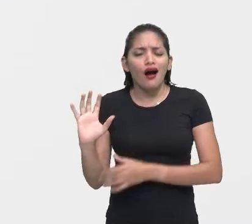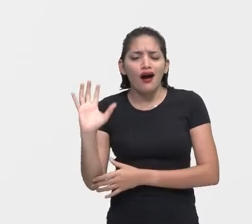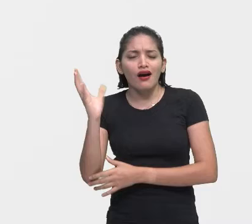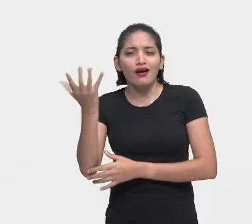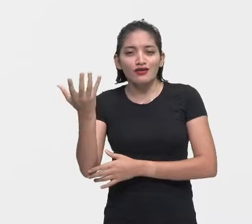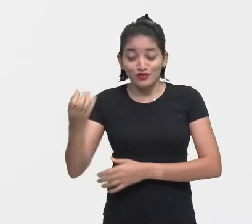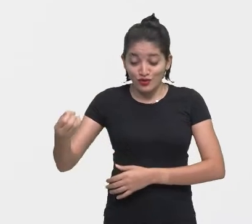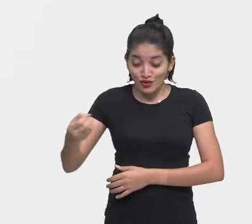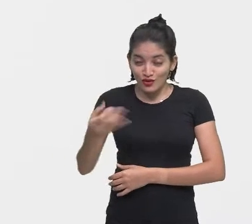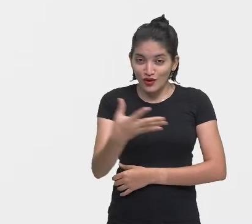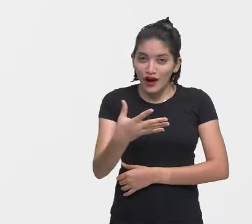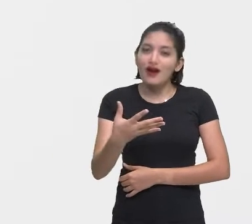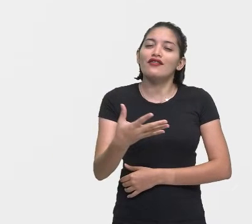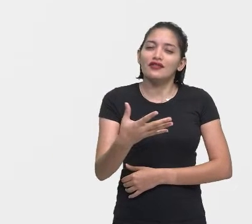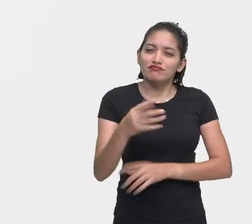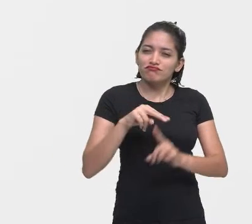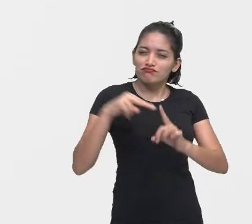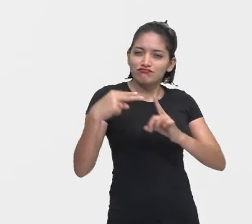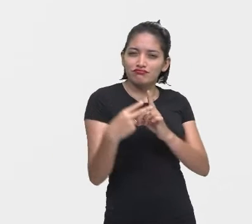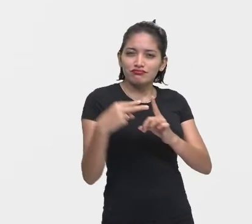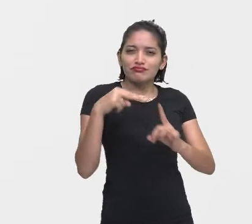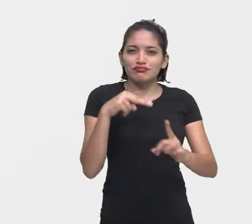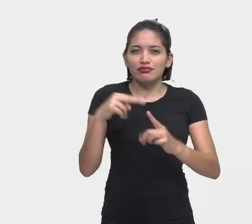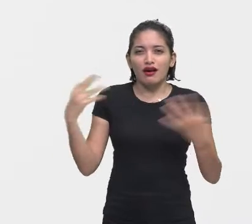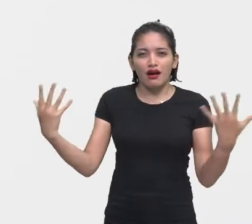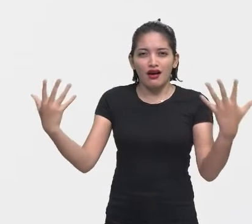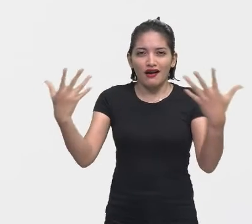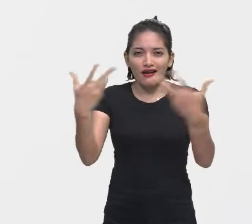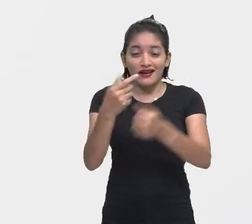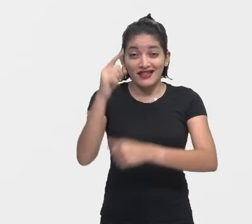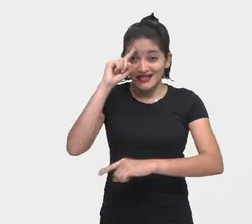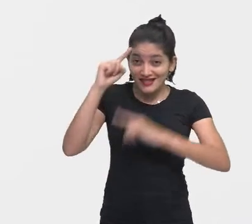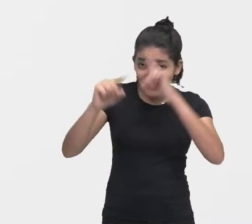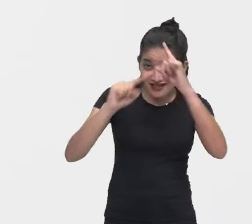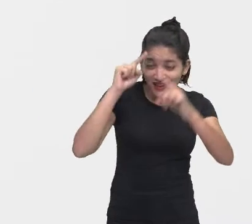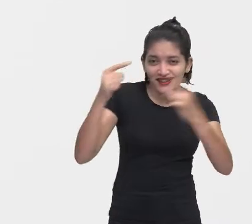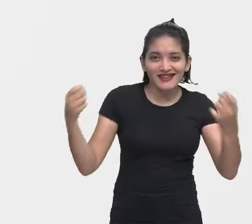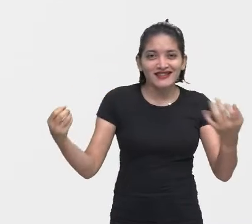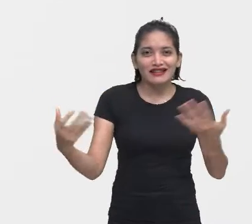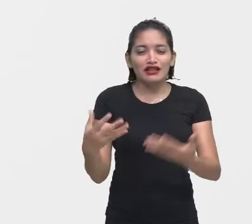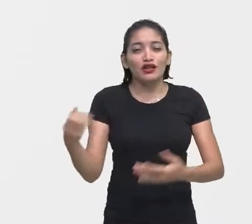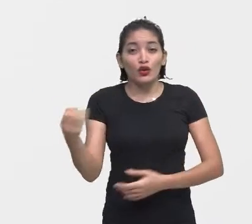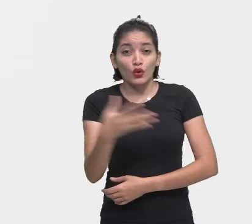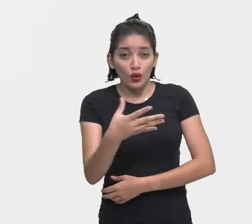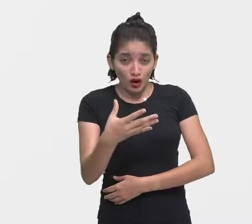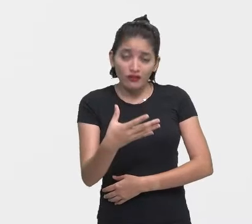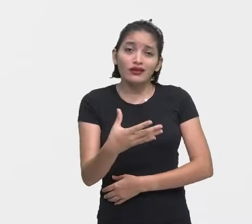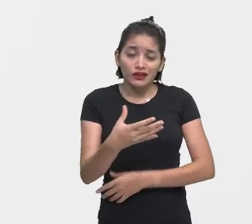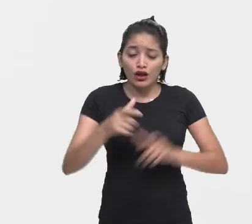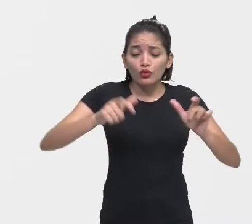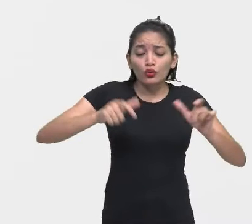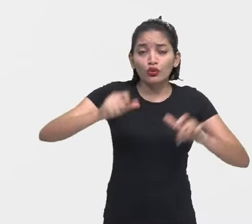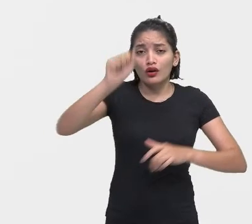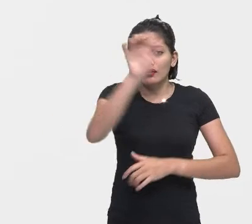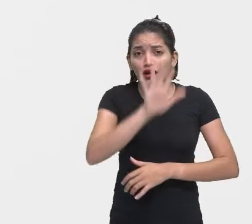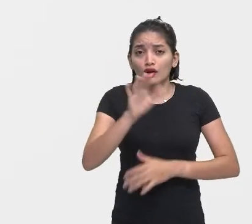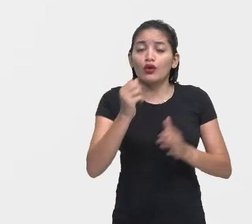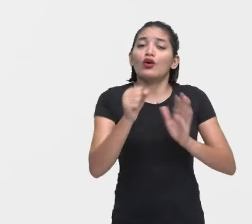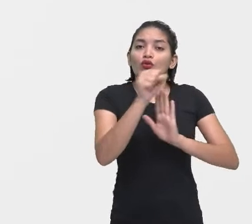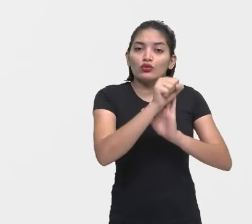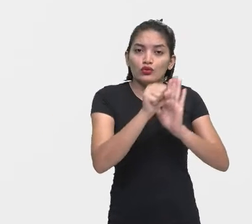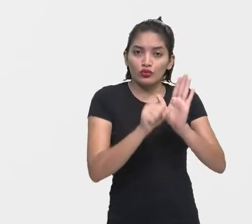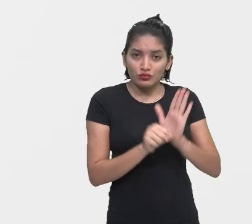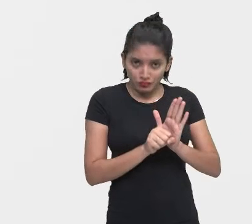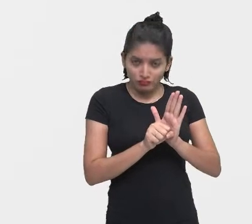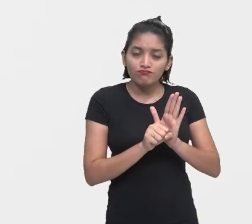das novas concepções estéticas, as novas ideias que circulavam na Europa no início do